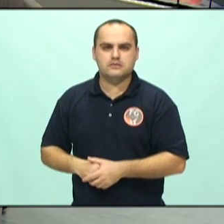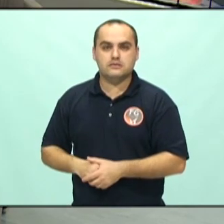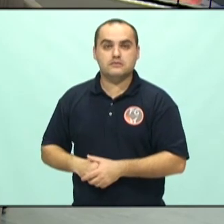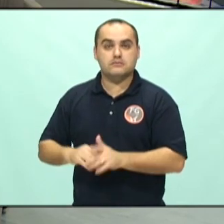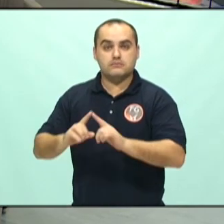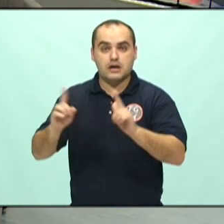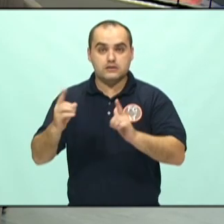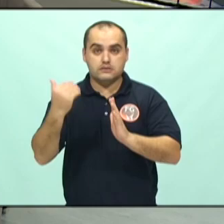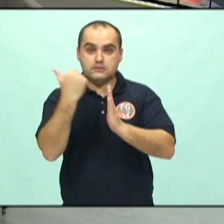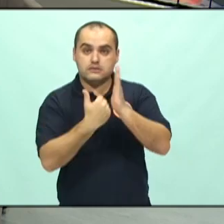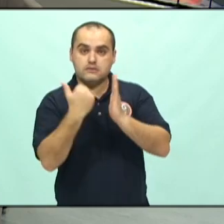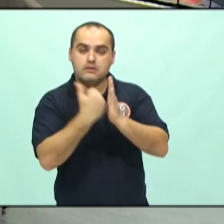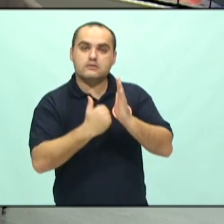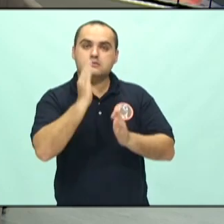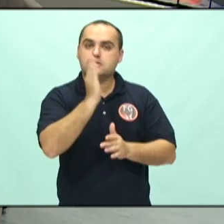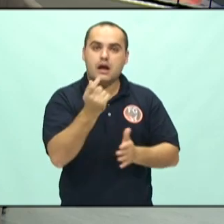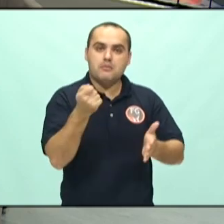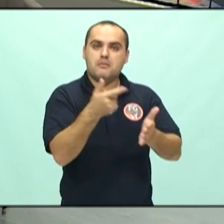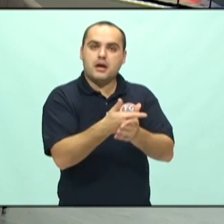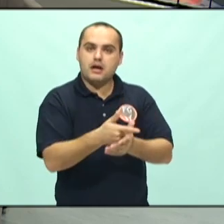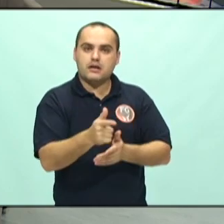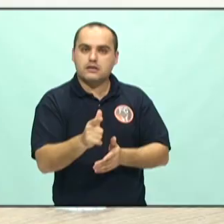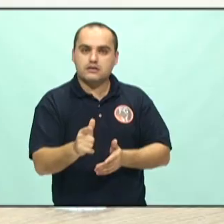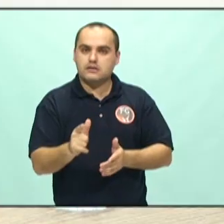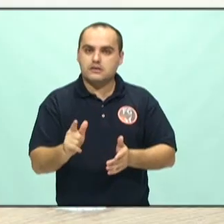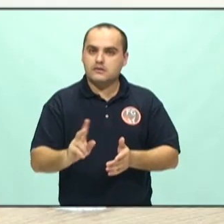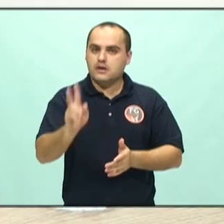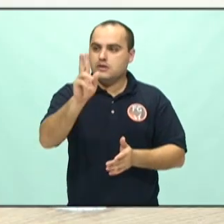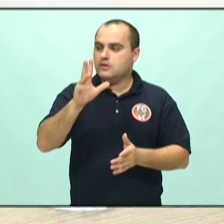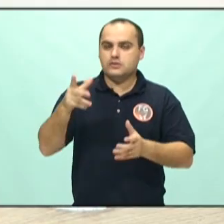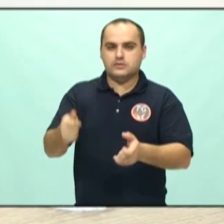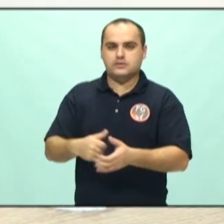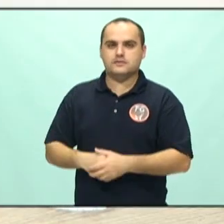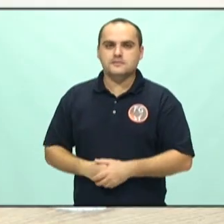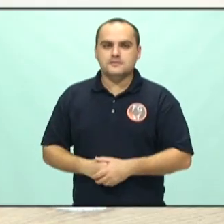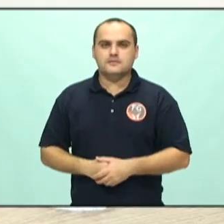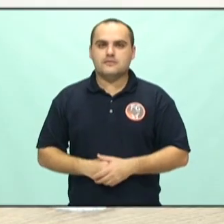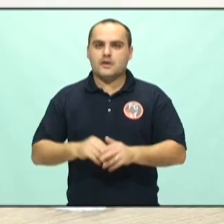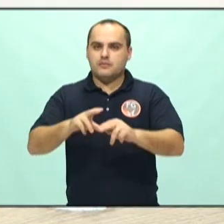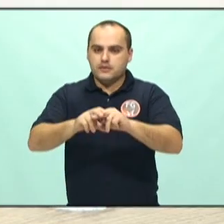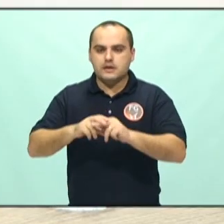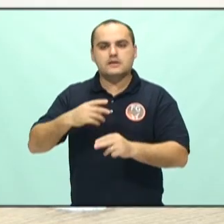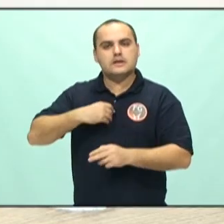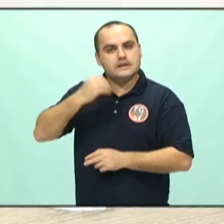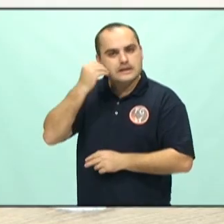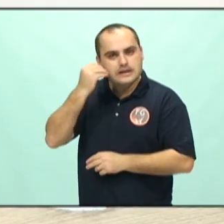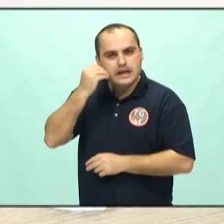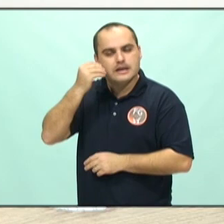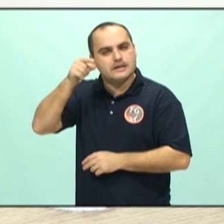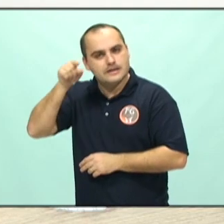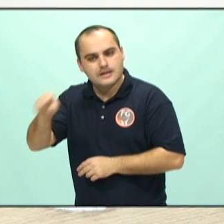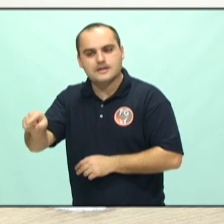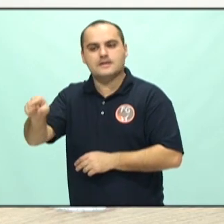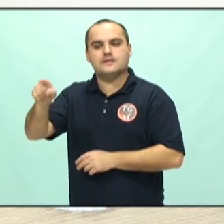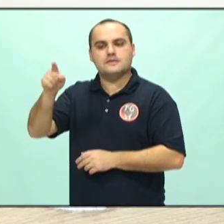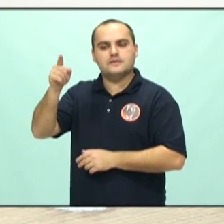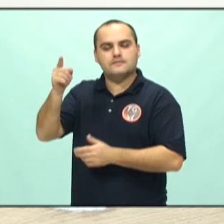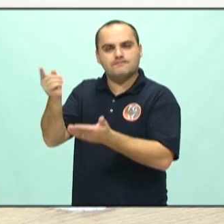mensalidade com os serviços que ele vai utilizar. Então, nós buscamos isso para que a gente possa ter um leque